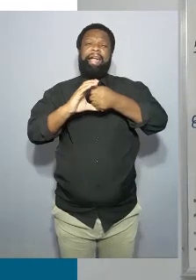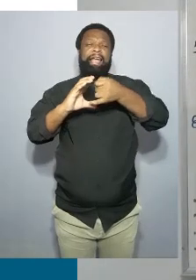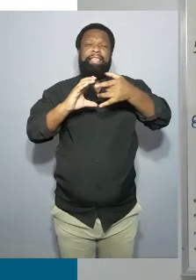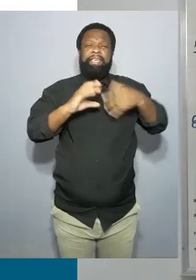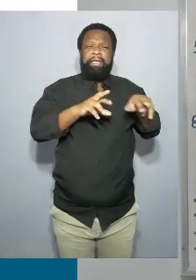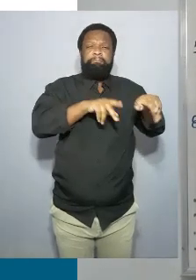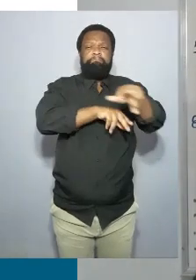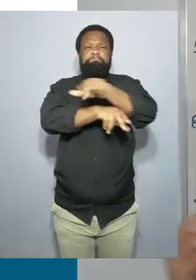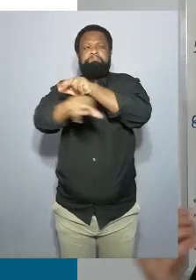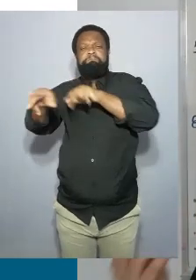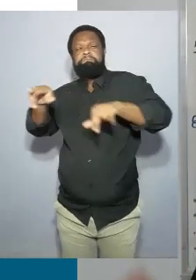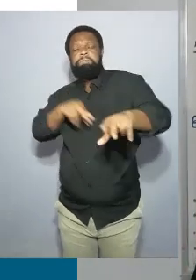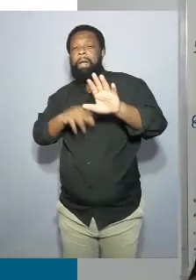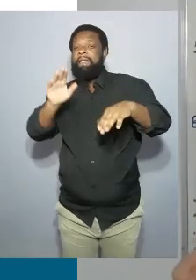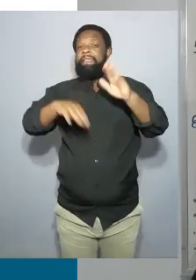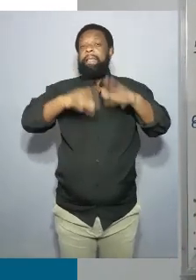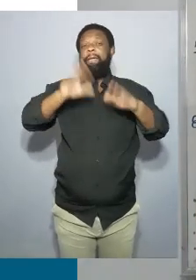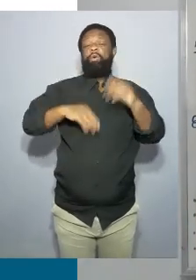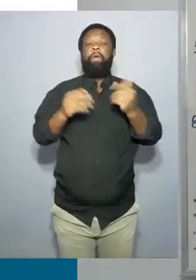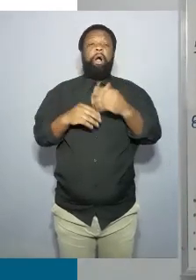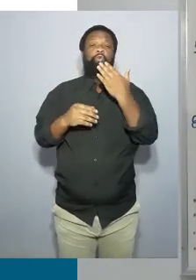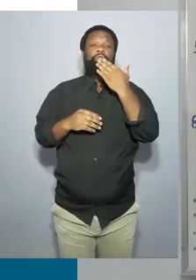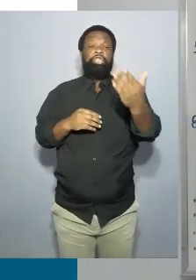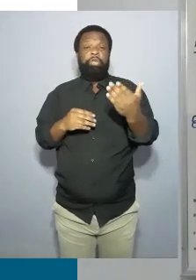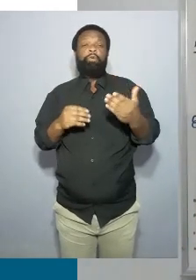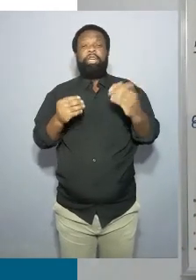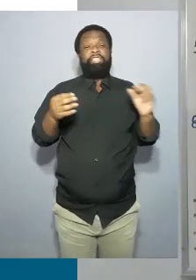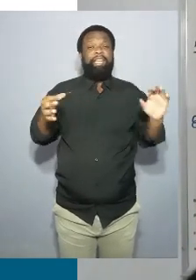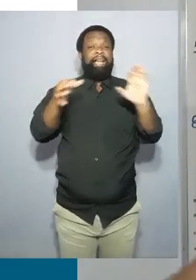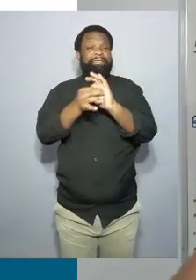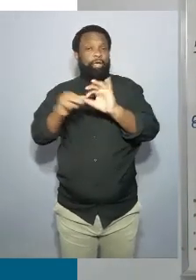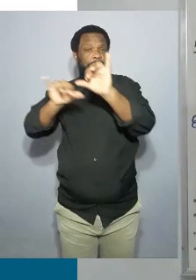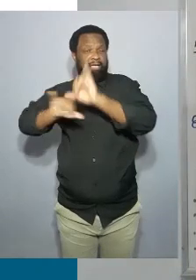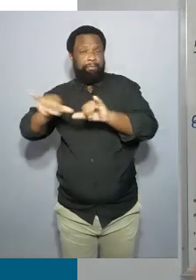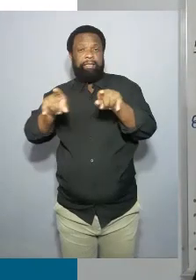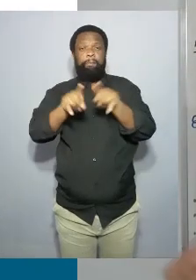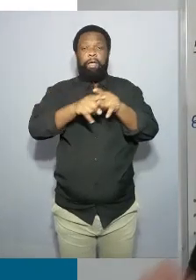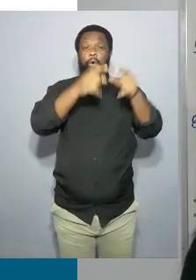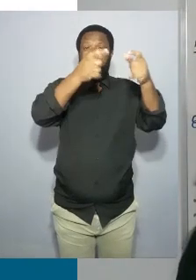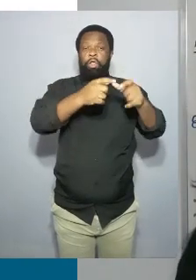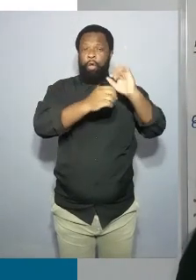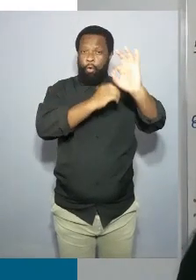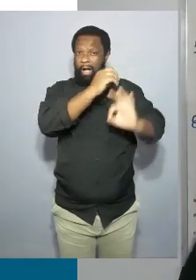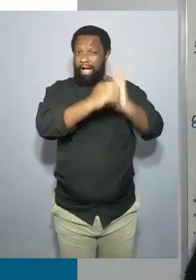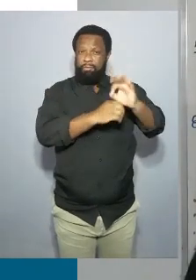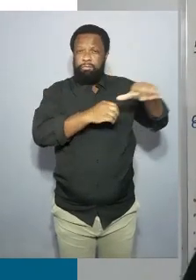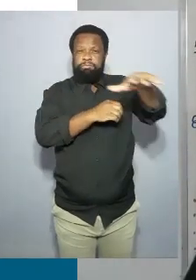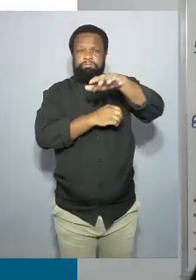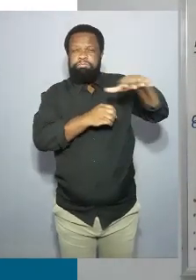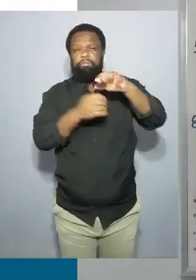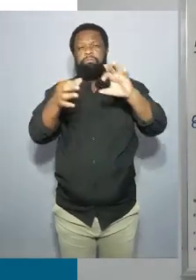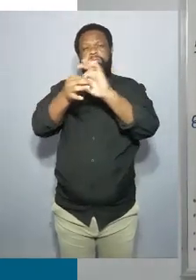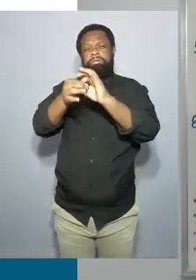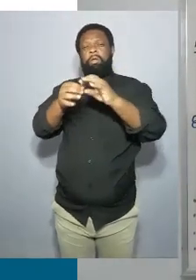diferentes devido ao tipo de ligação química que os átomos realizam e devido à arrumação espacial desses átomos, ou